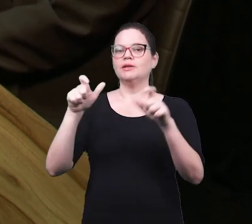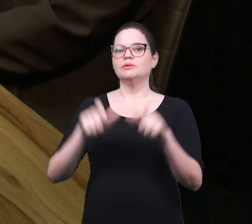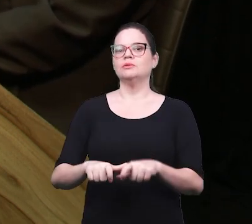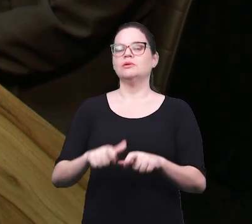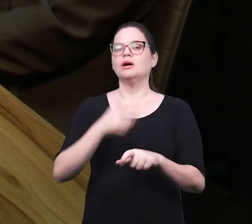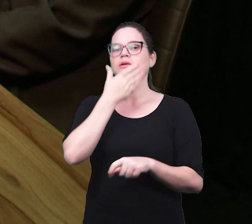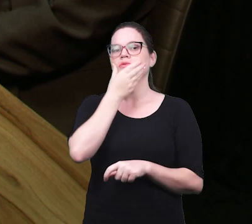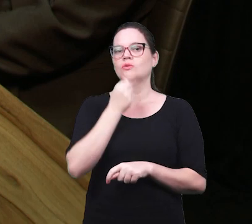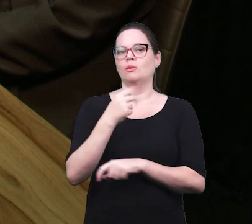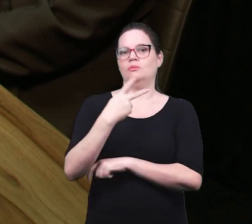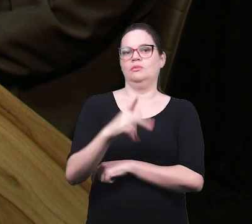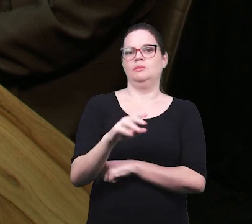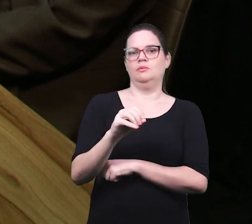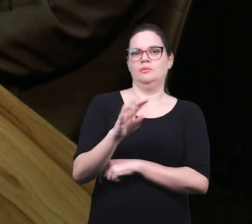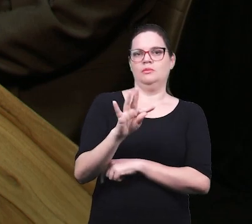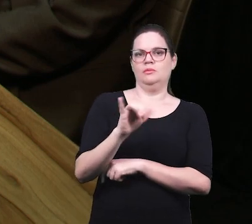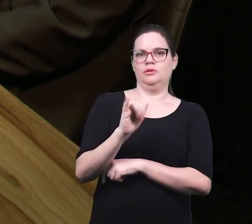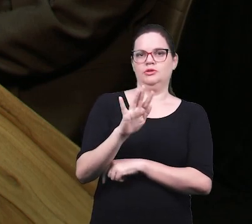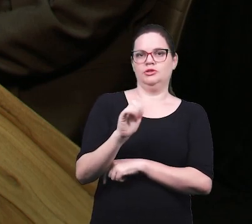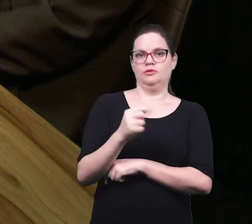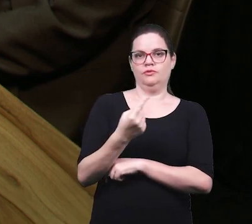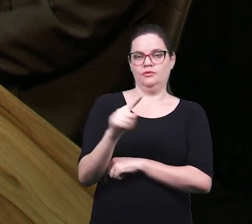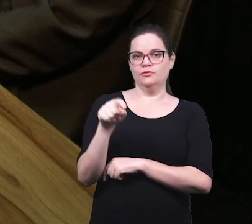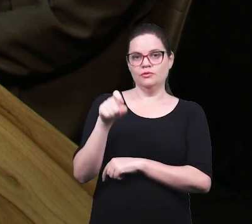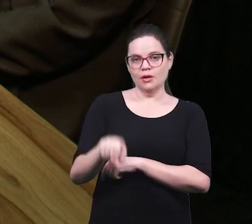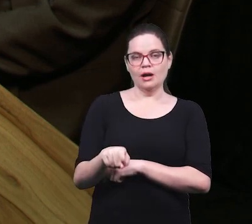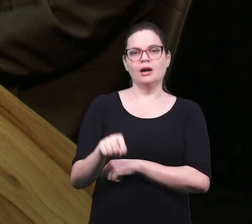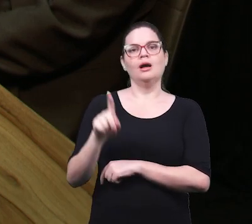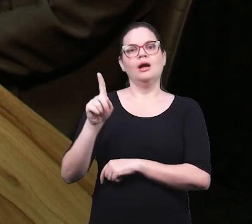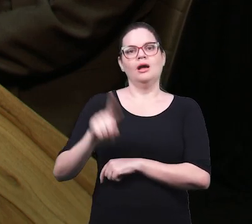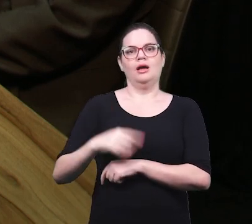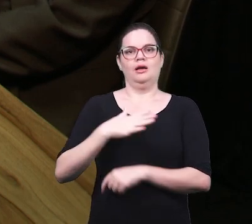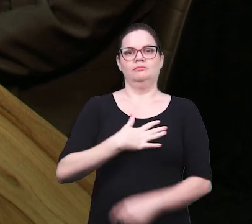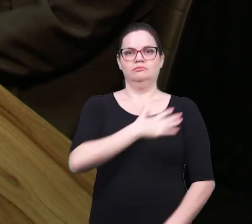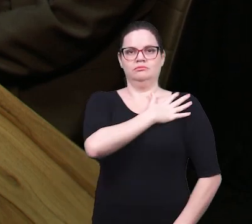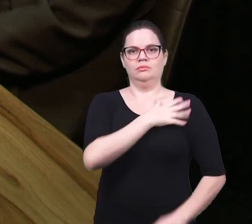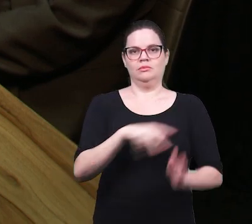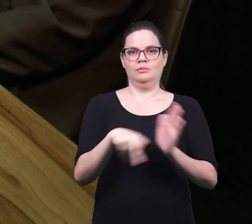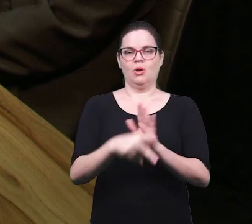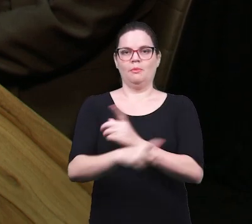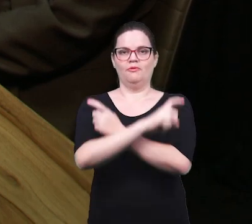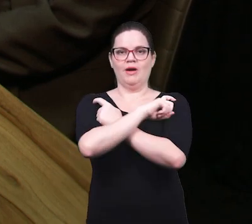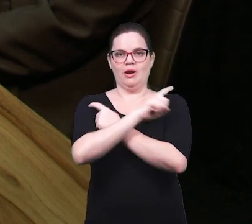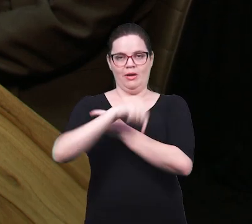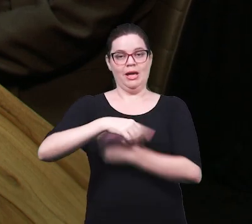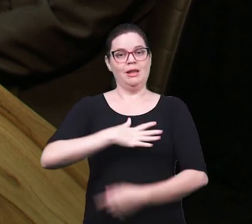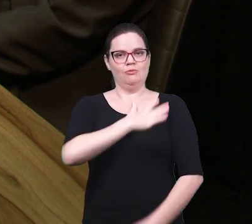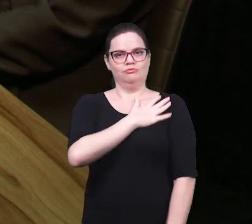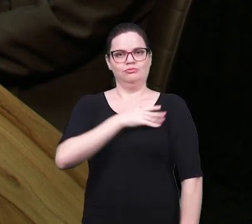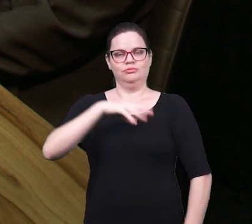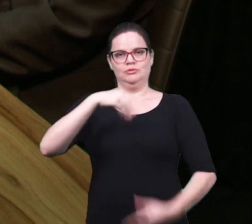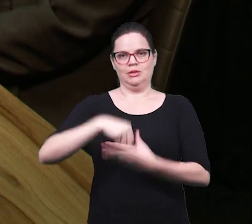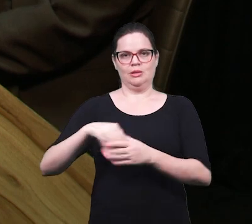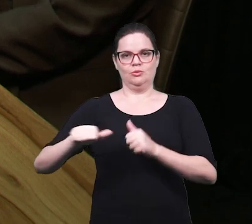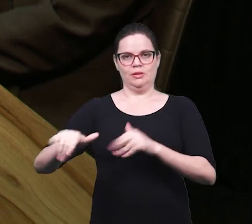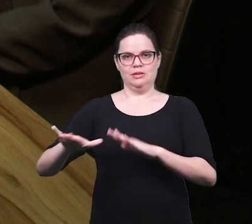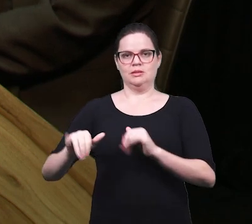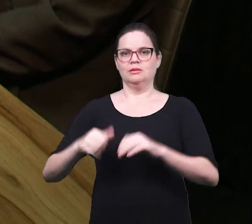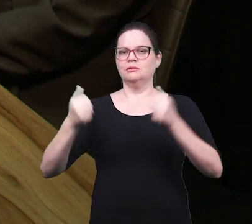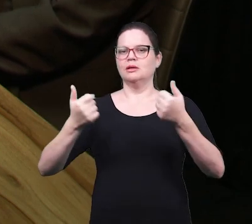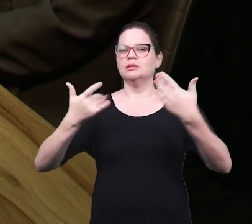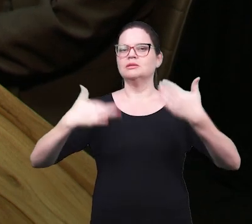na casa de um homem chamado Potifar, que era o general da guarda de Faraó, não é verdade? Comente um pouco